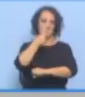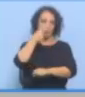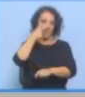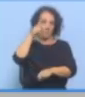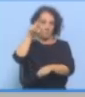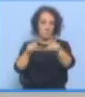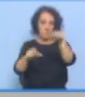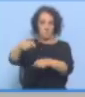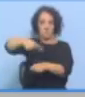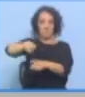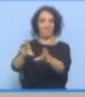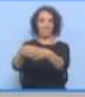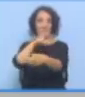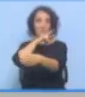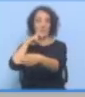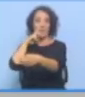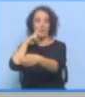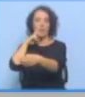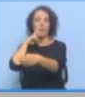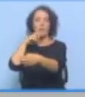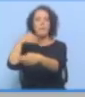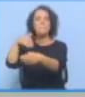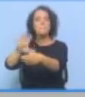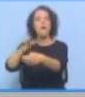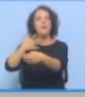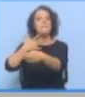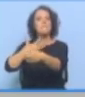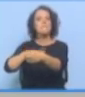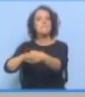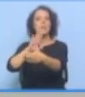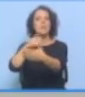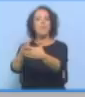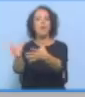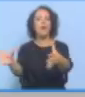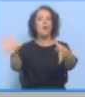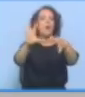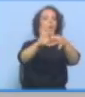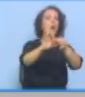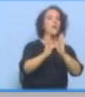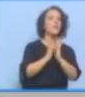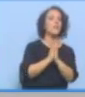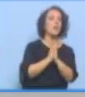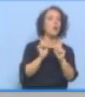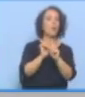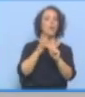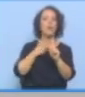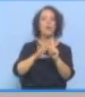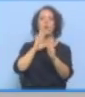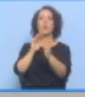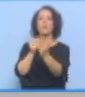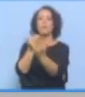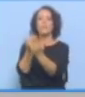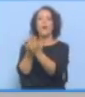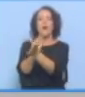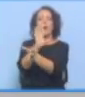a estes israelitas, mas quer ligá-los também ao próprio Deus, isto é, quer dar conteúdo, o